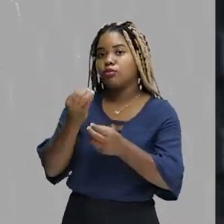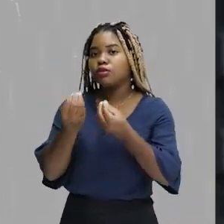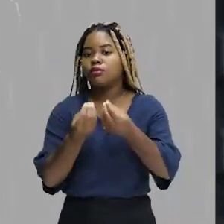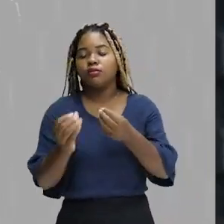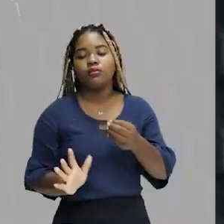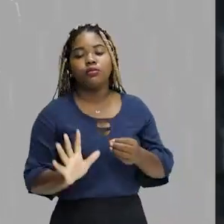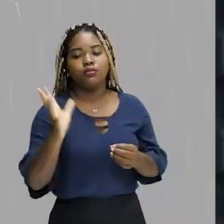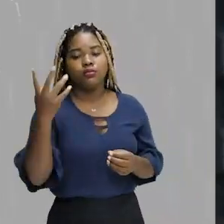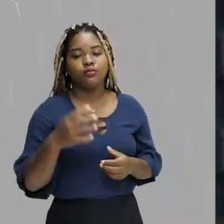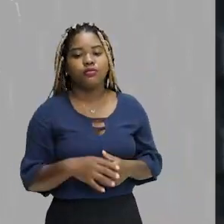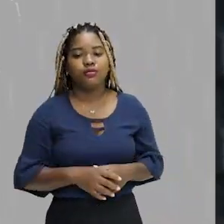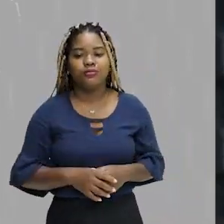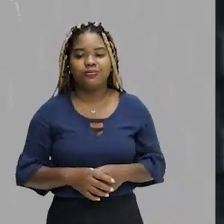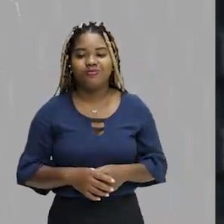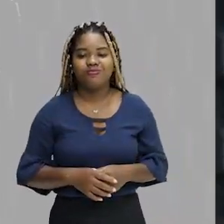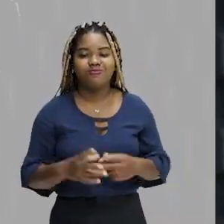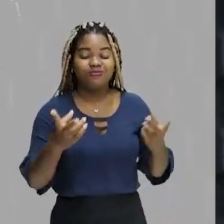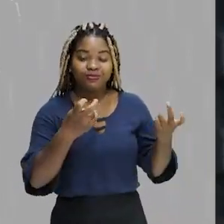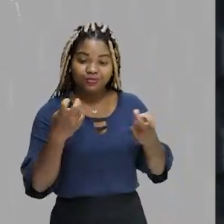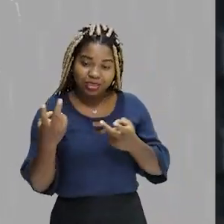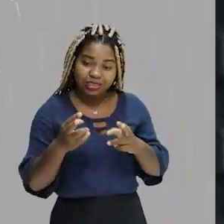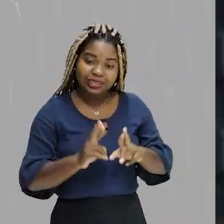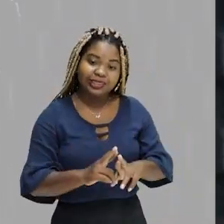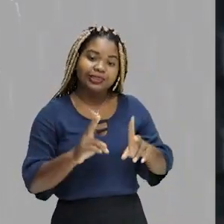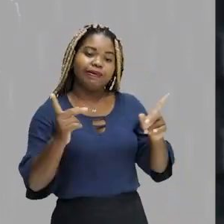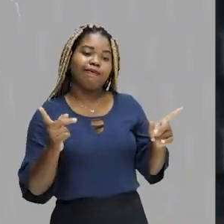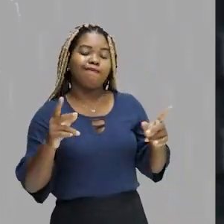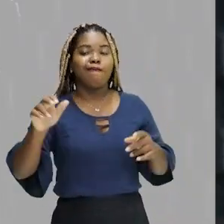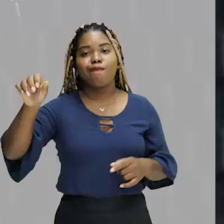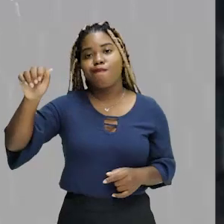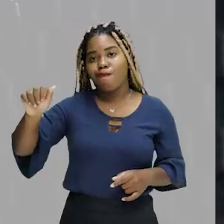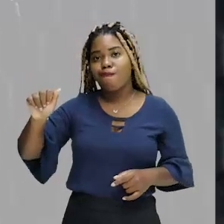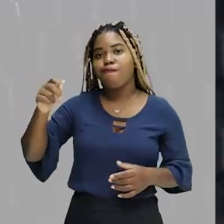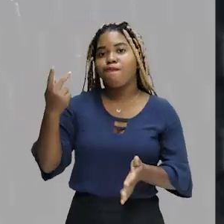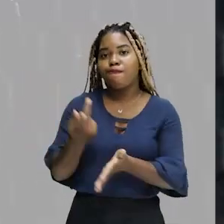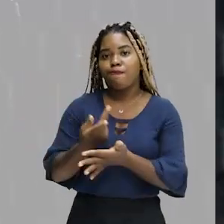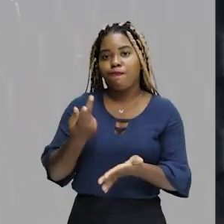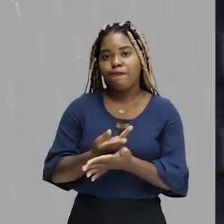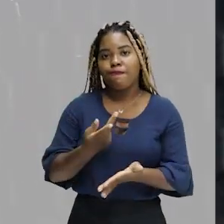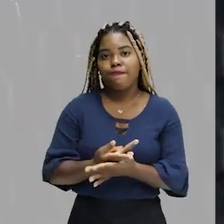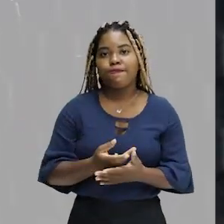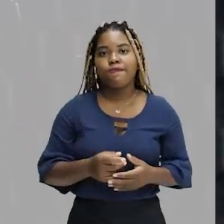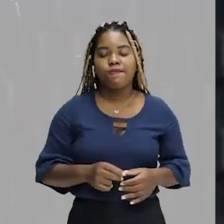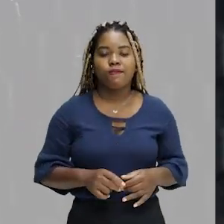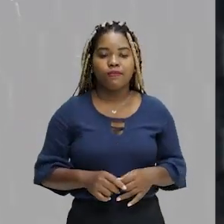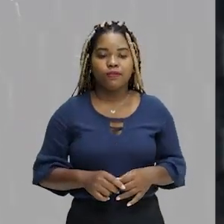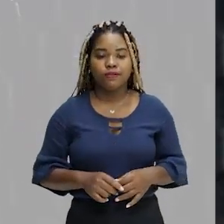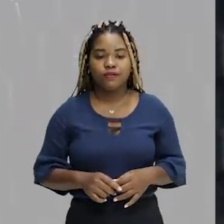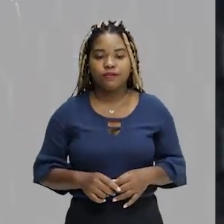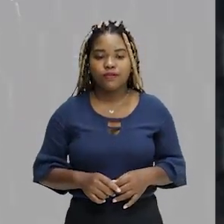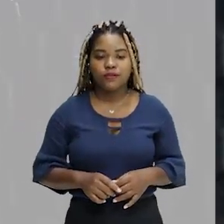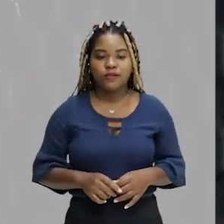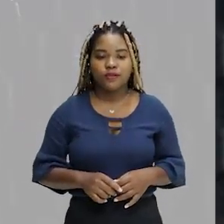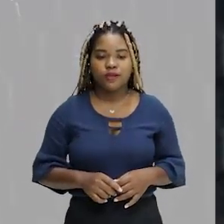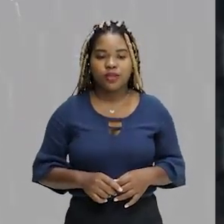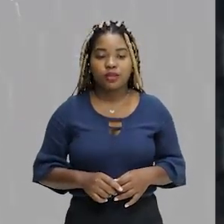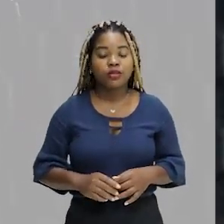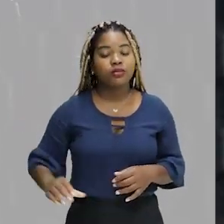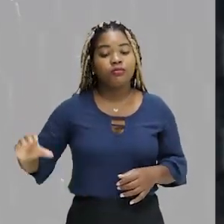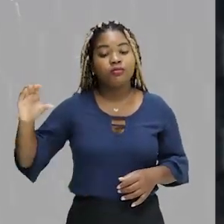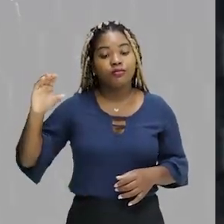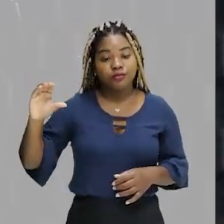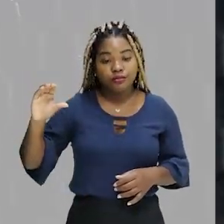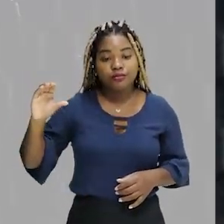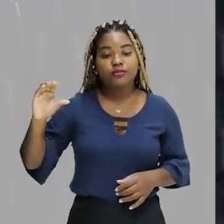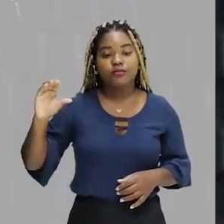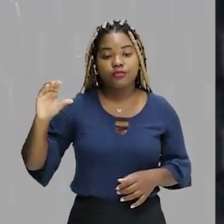do isopreno. Para você ver que, por exemplo, a letra A ela está errada, porque a fórmula não é C4H6. Na letra C, ele